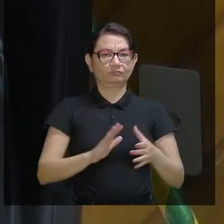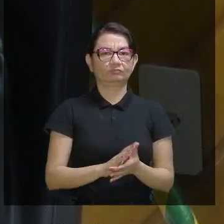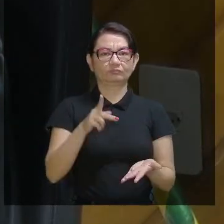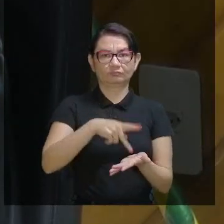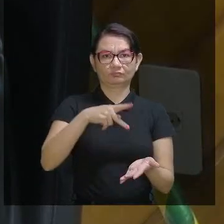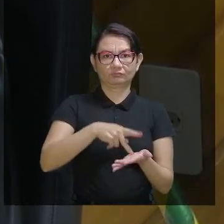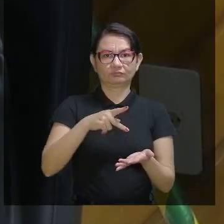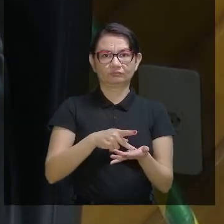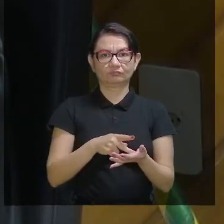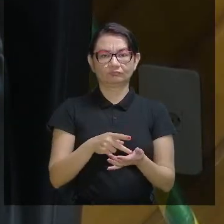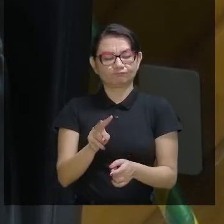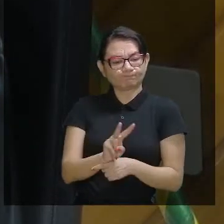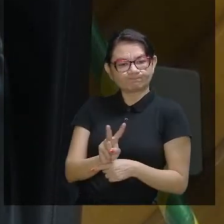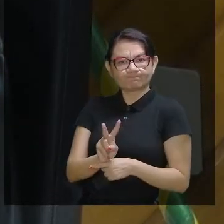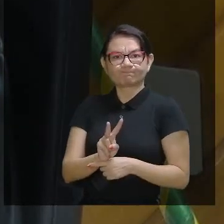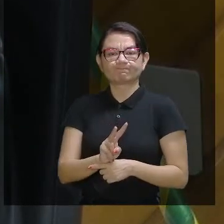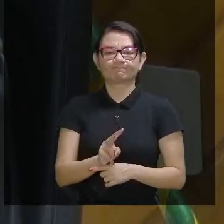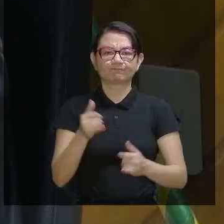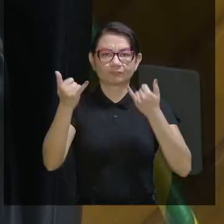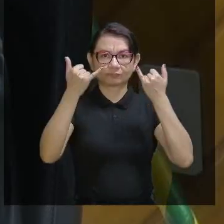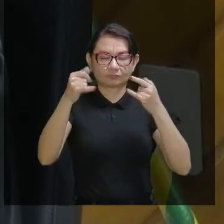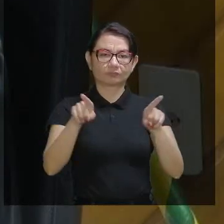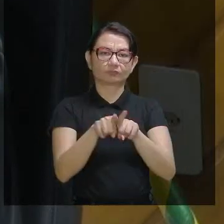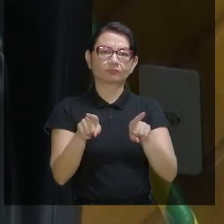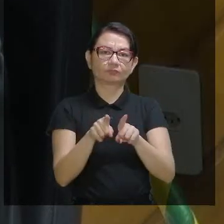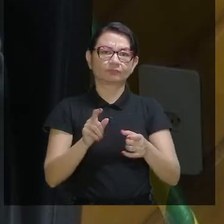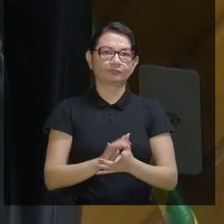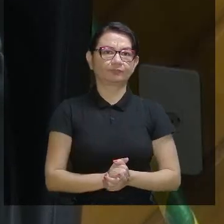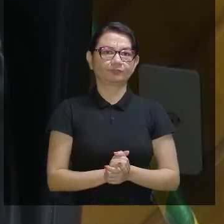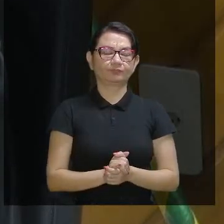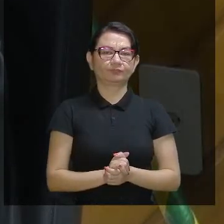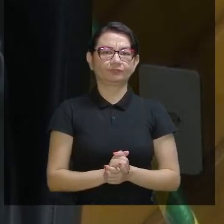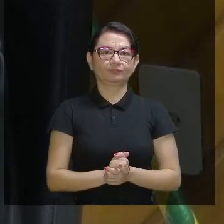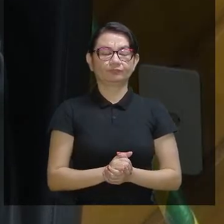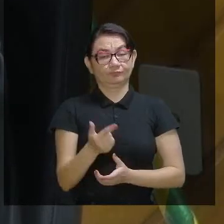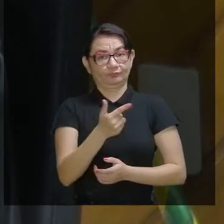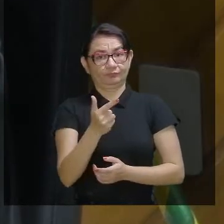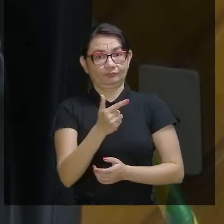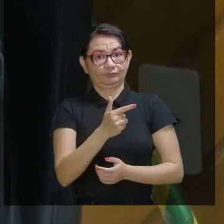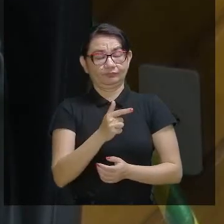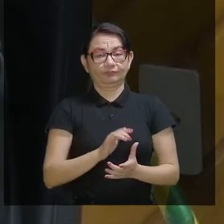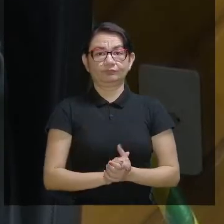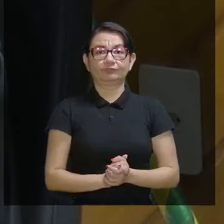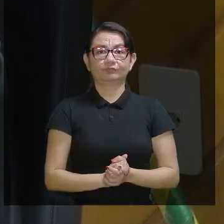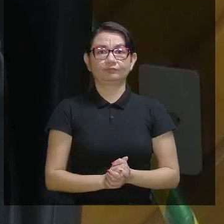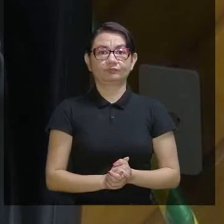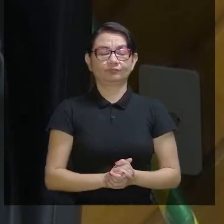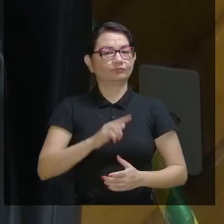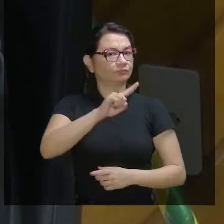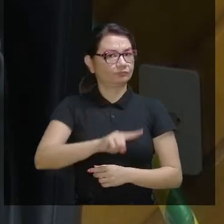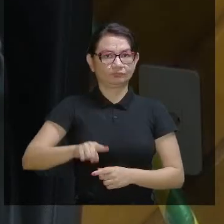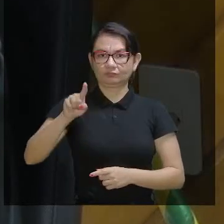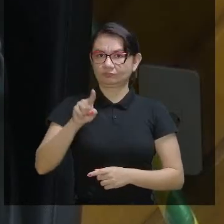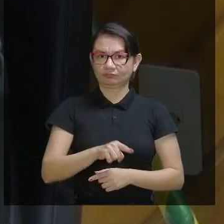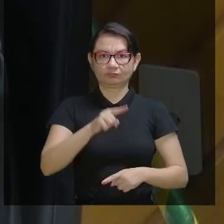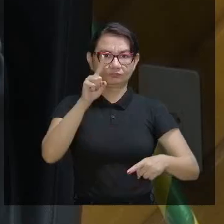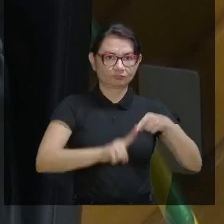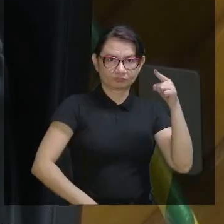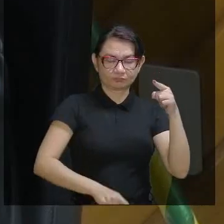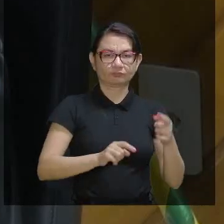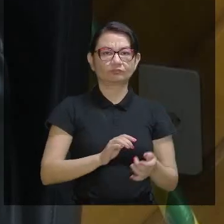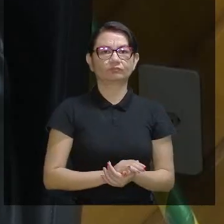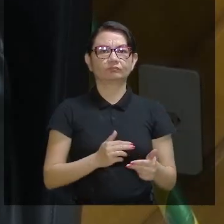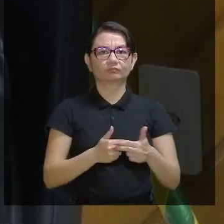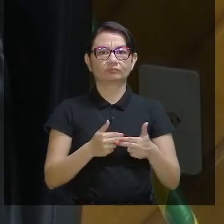autenticidade e rastreabilidade das informações. E parágrafo 2º, fica vedada a utilização de soluções tecnológicas que não tenham